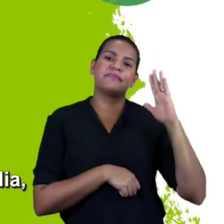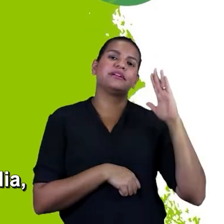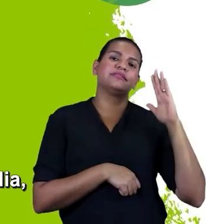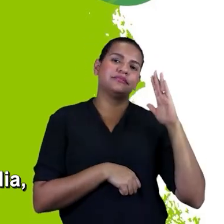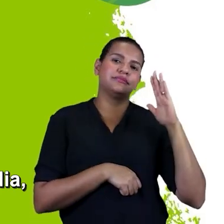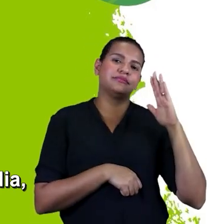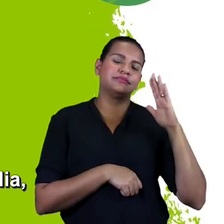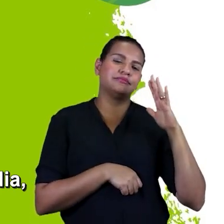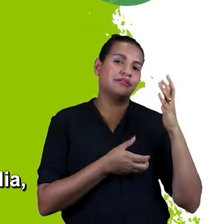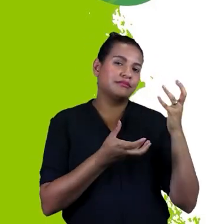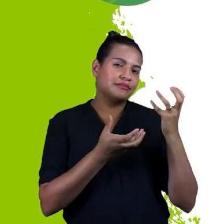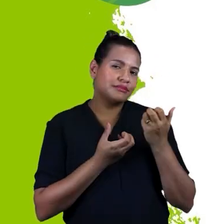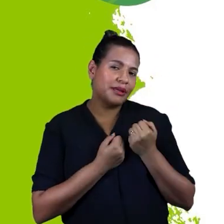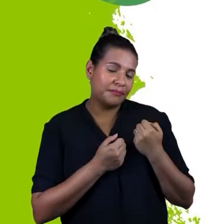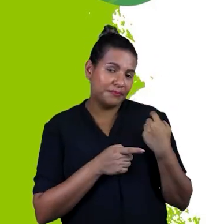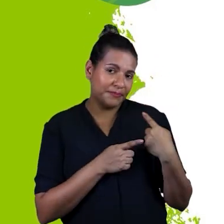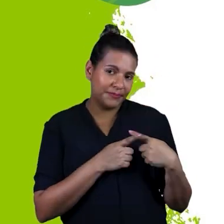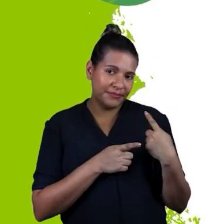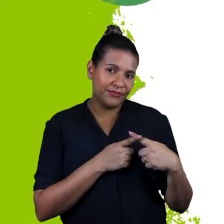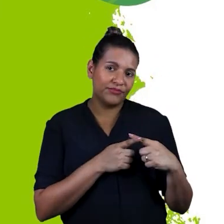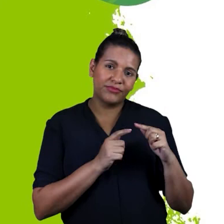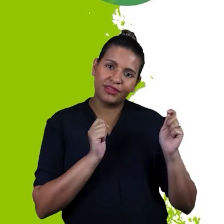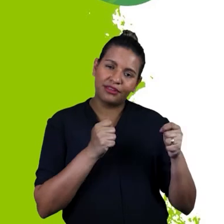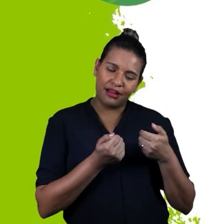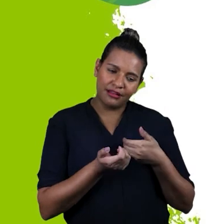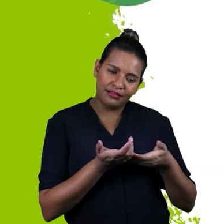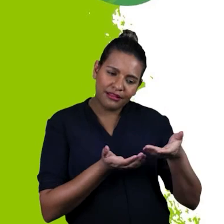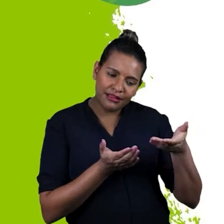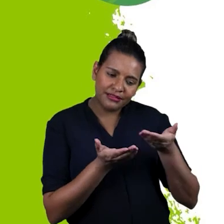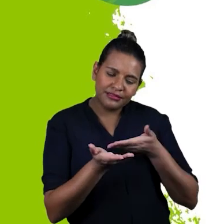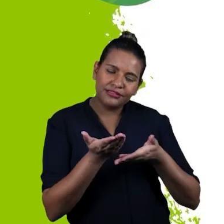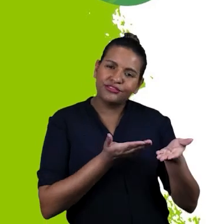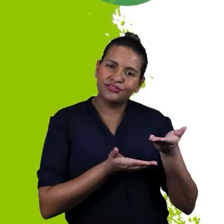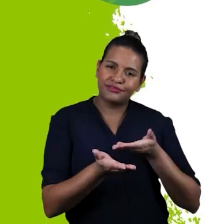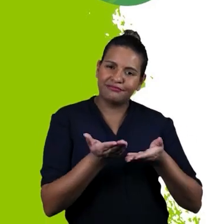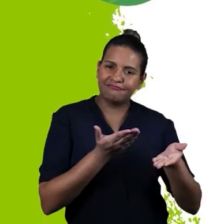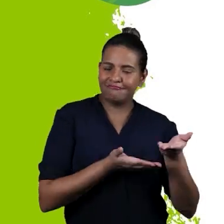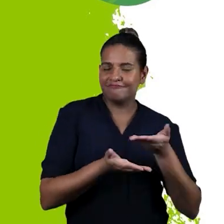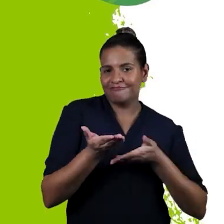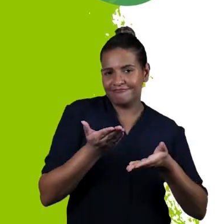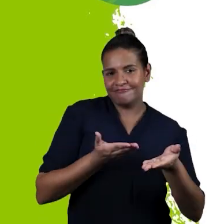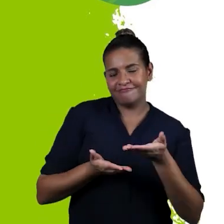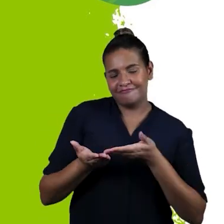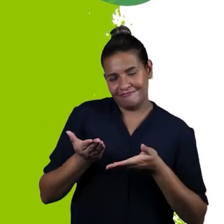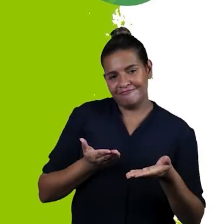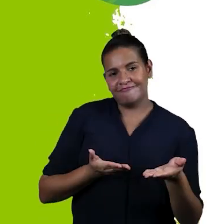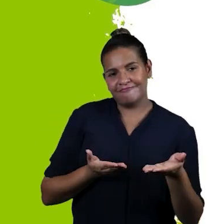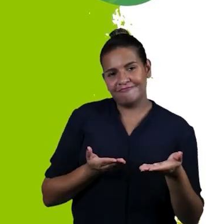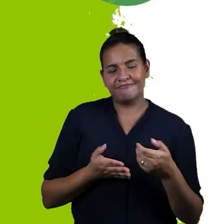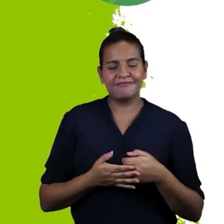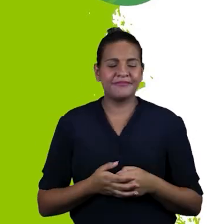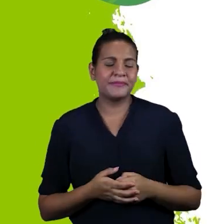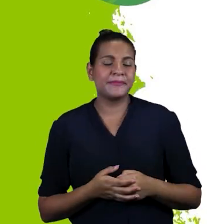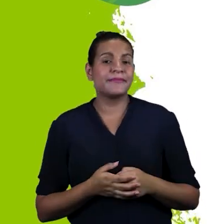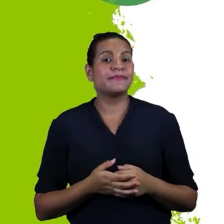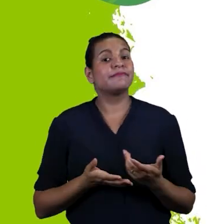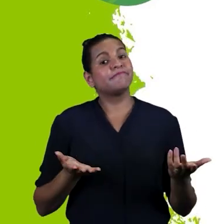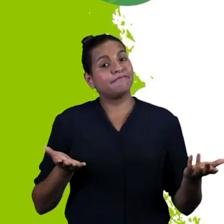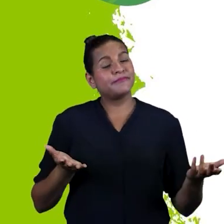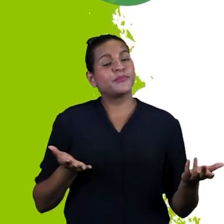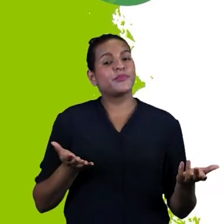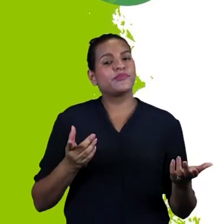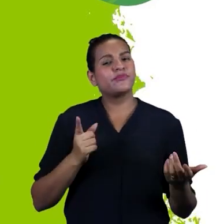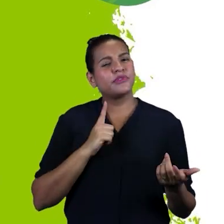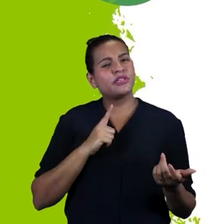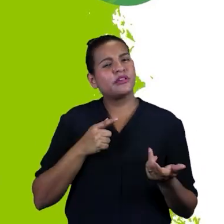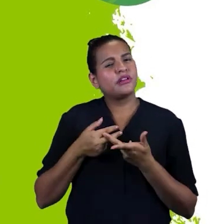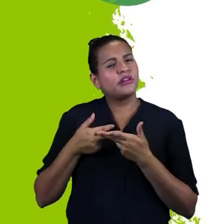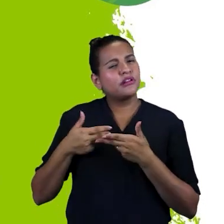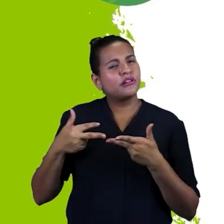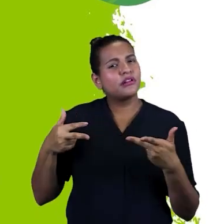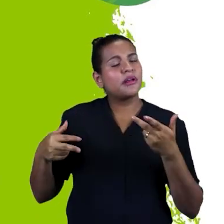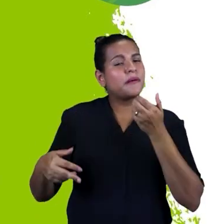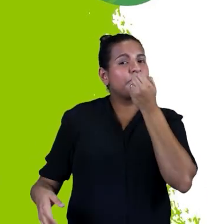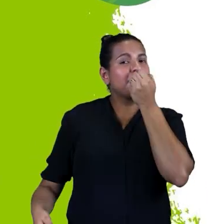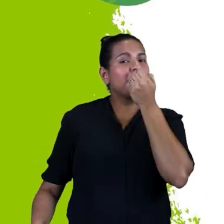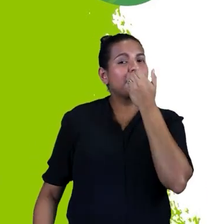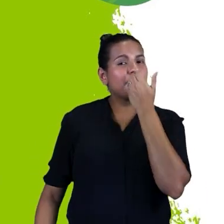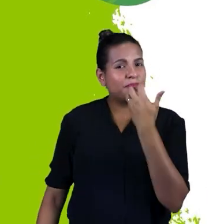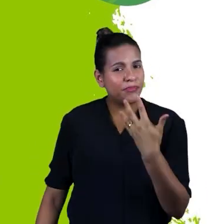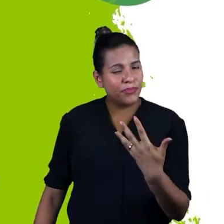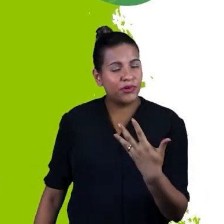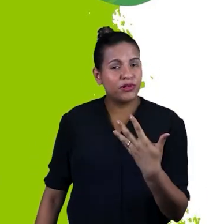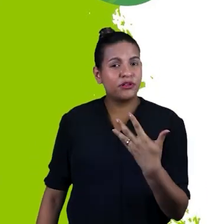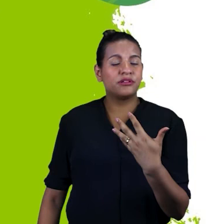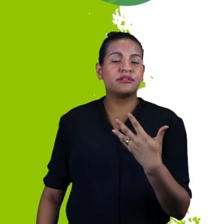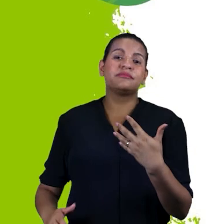mais ativamente essa mensagem, no sentido de poder interagir com ela, né? E aí, a partir